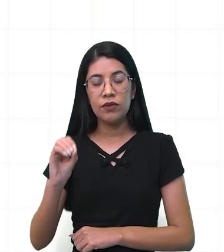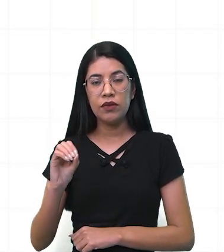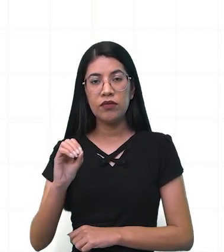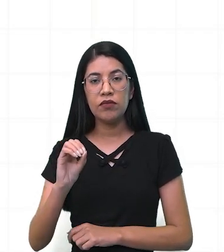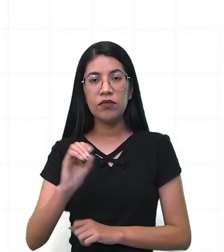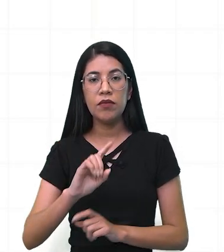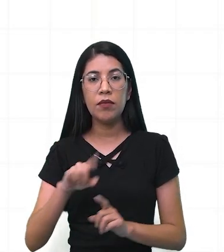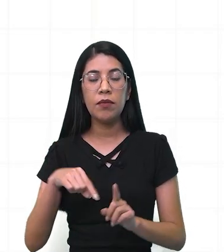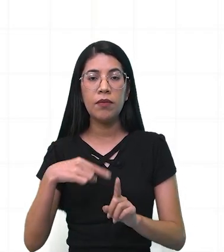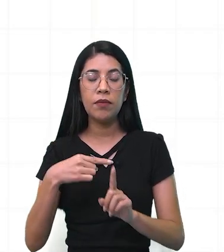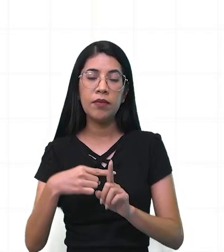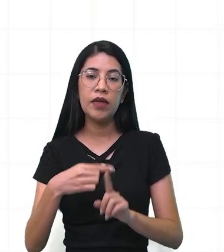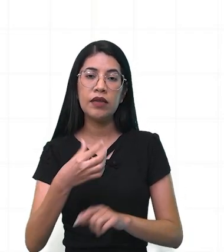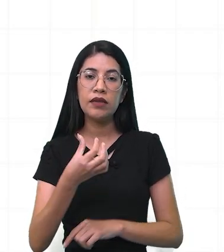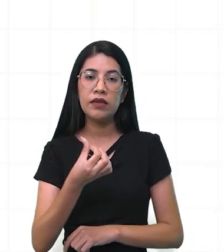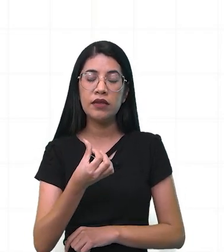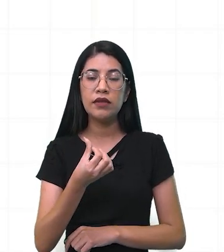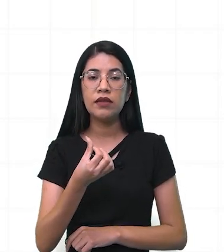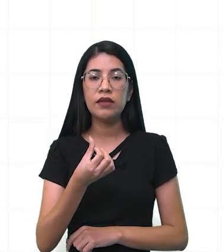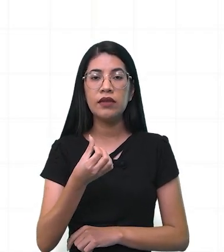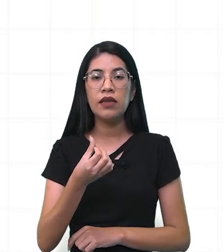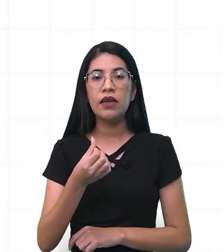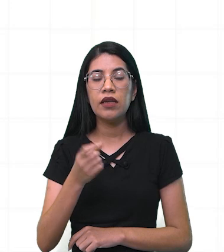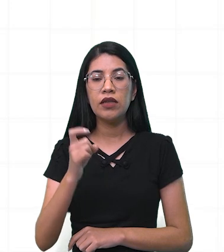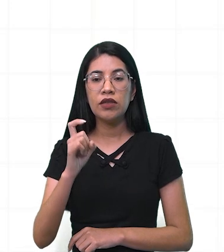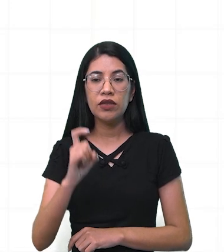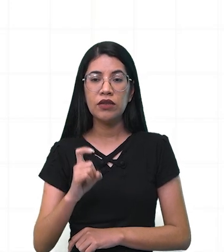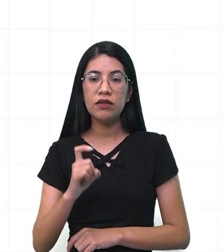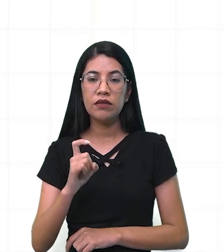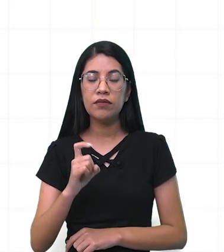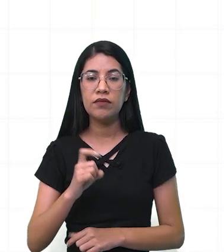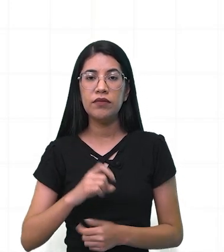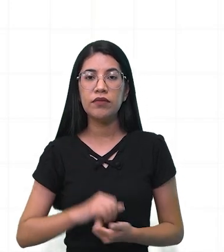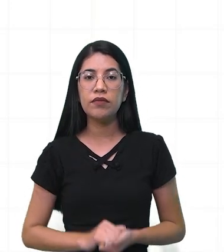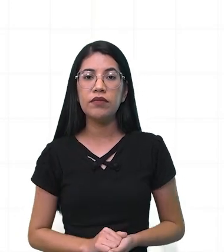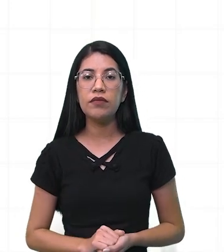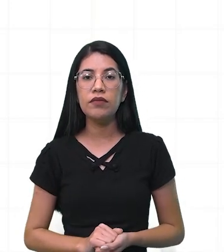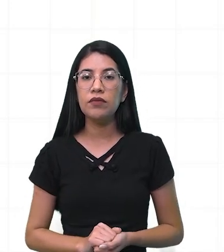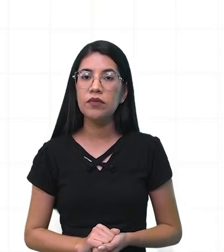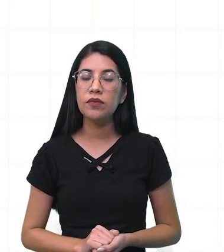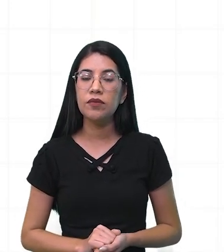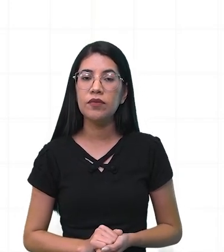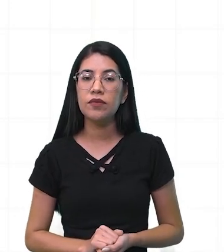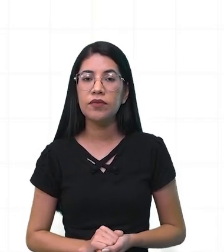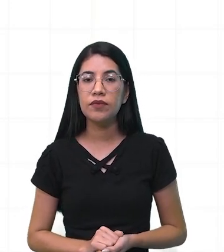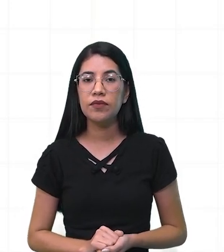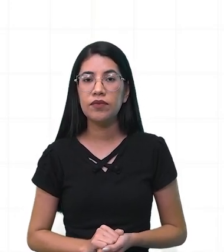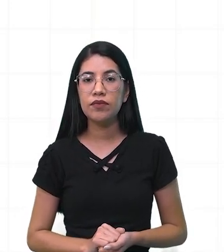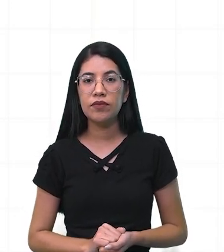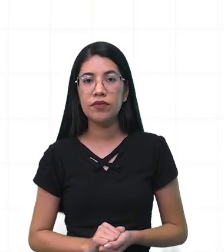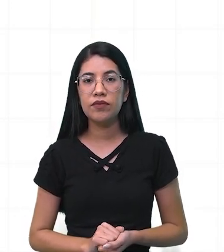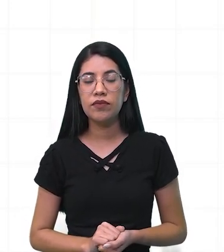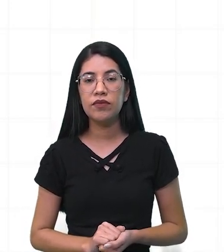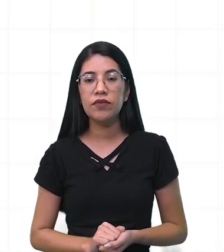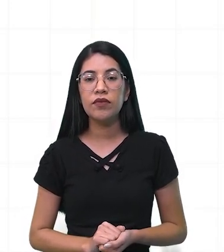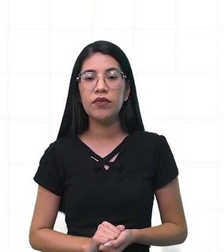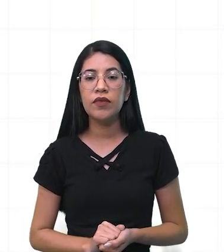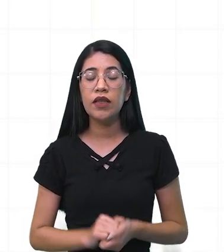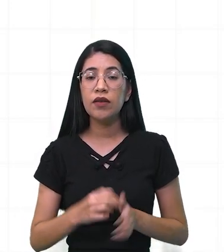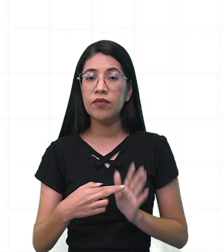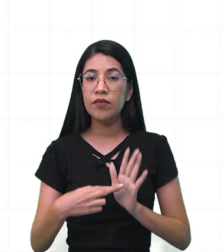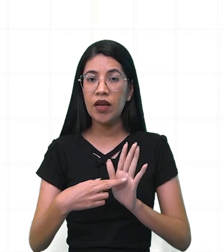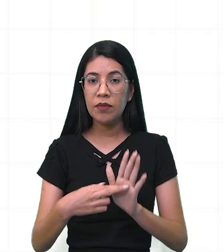mais 6 parcelas iguais, ou seja, 6 vezes x. E aí, na